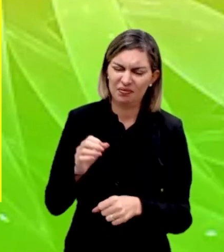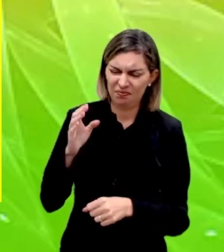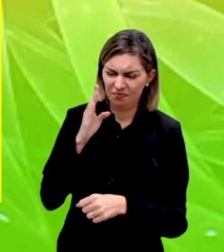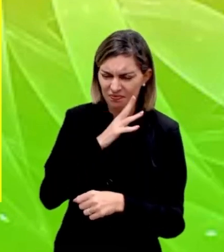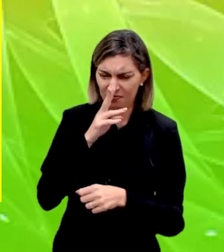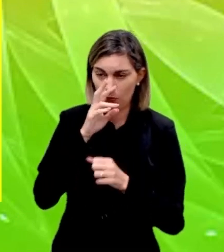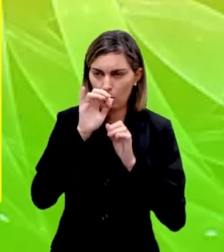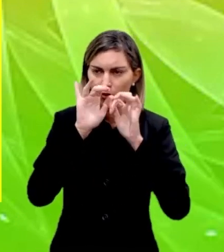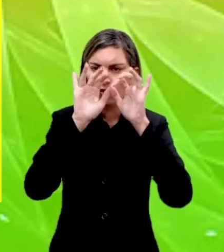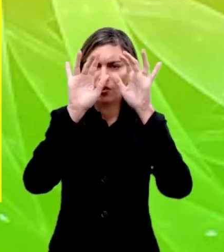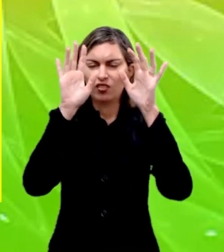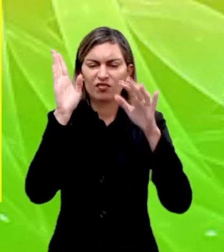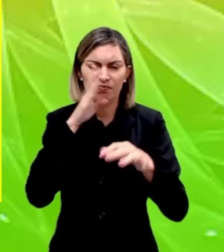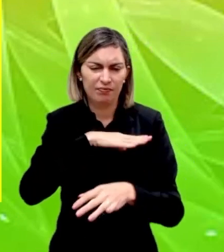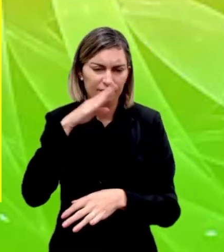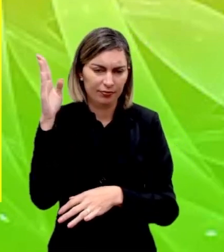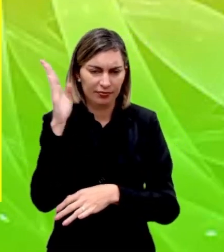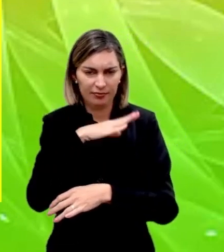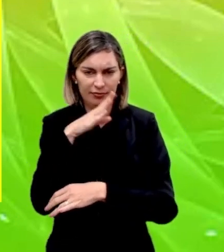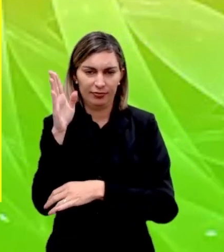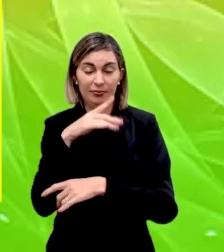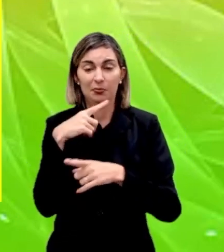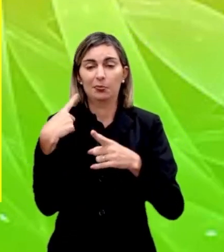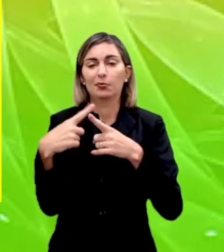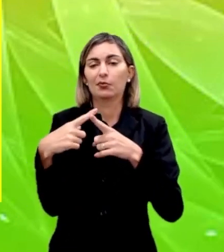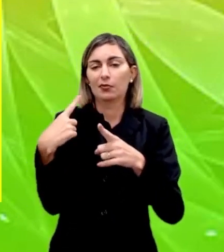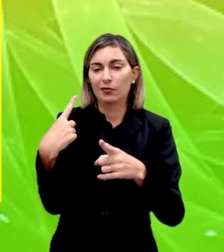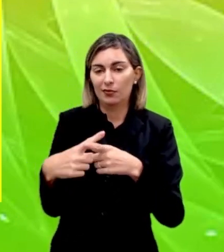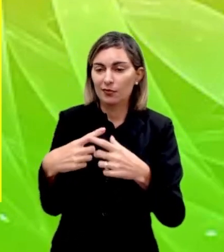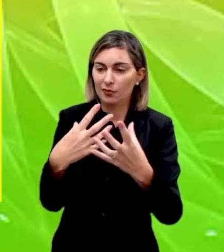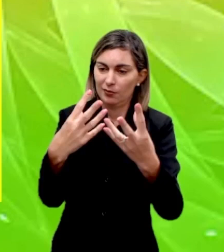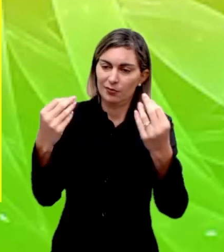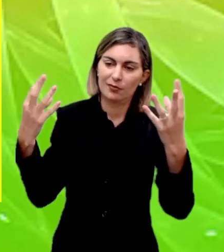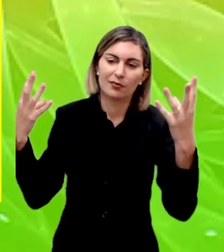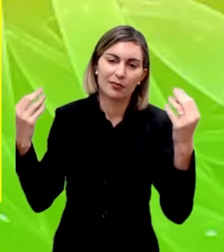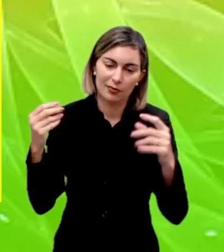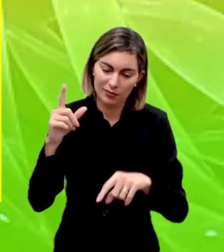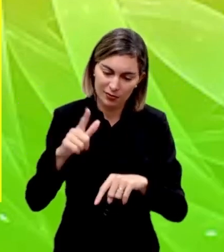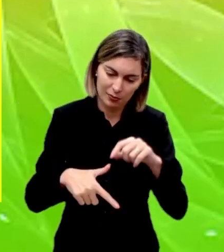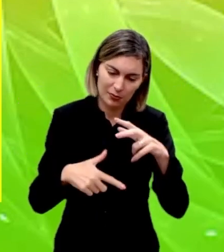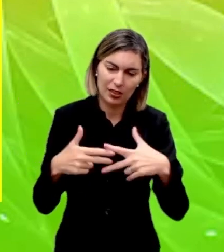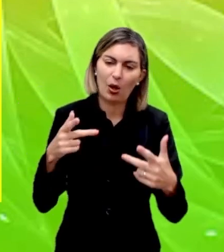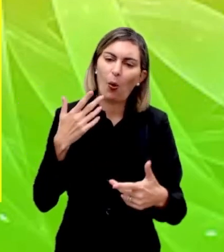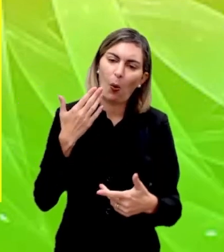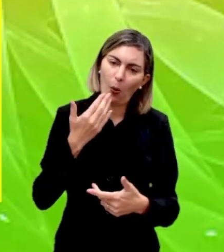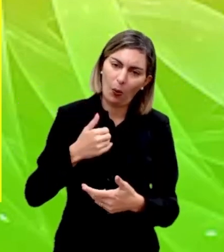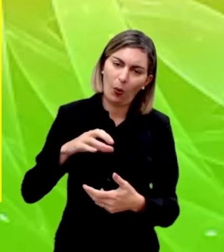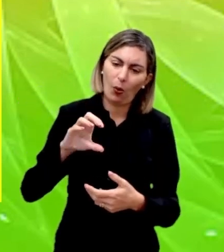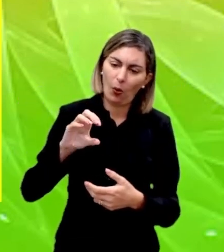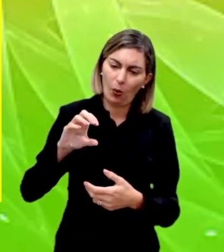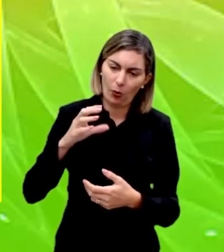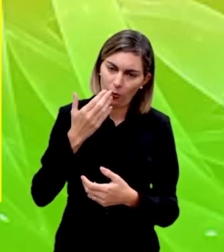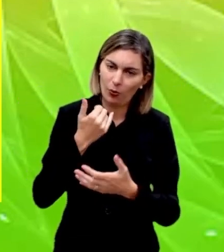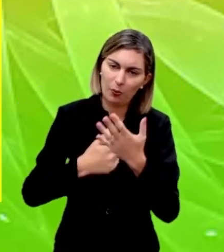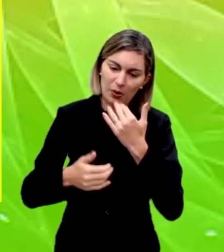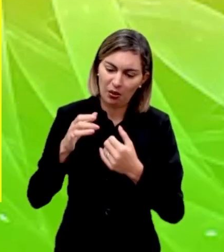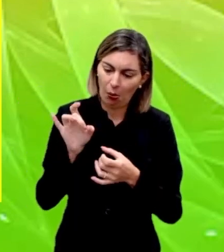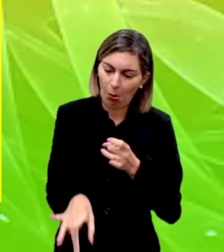cheiro desagradável de podre, isso porque muito material orgânico, inclusive o resto de